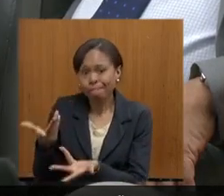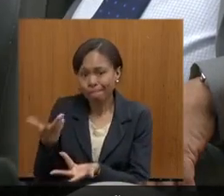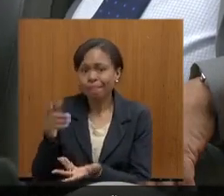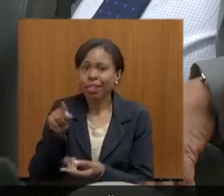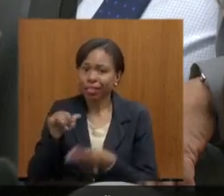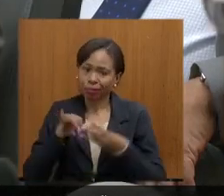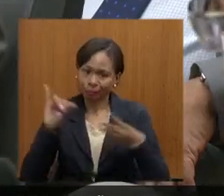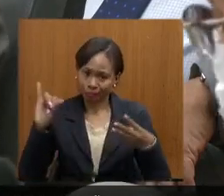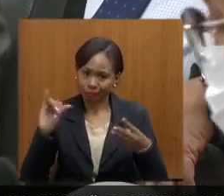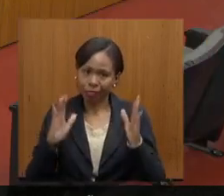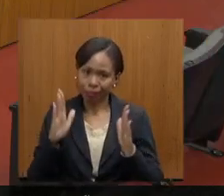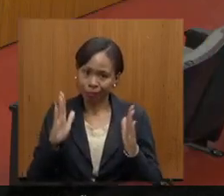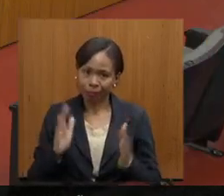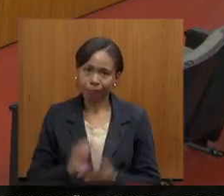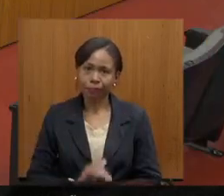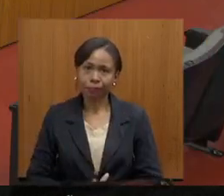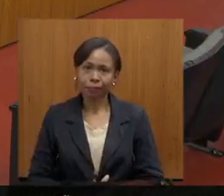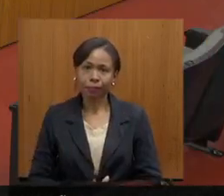período